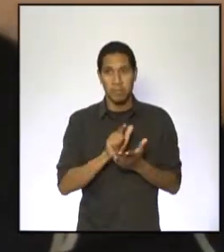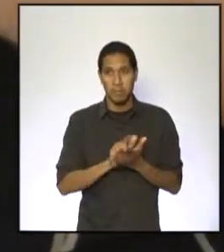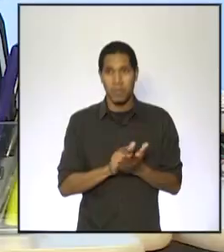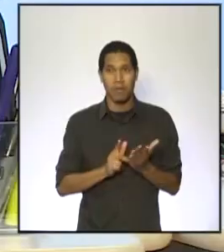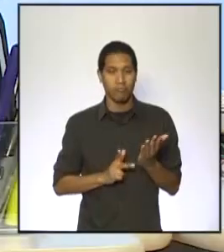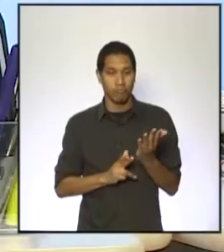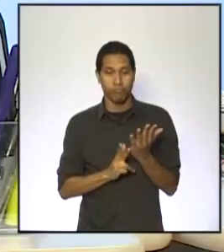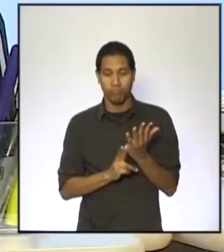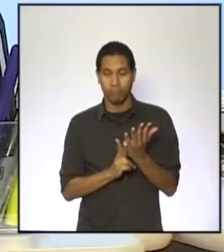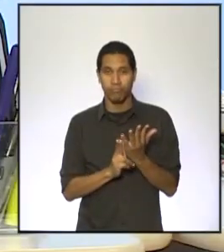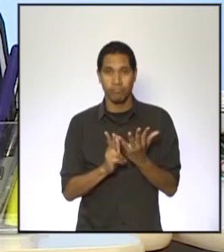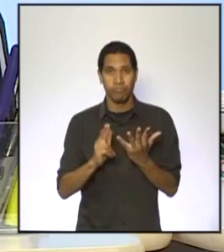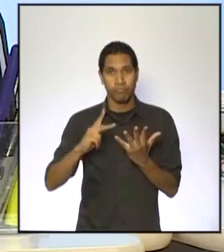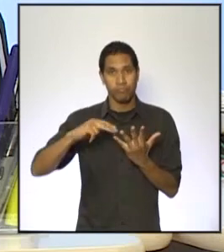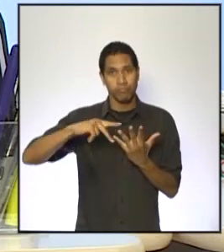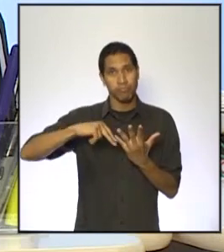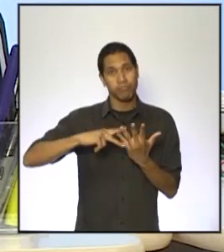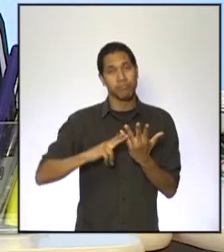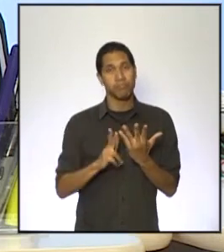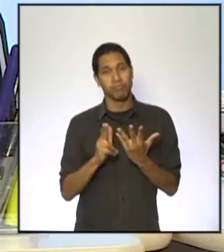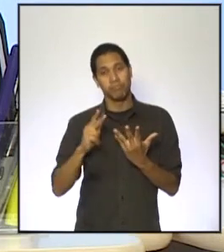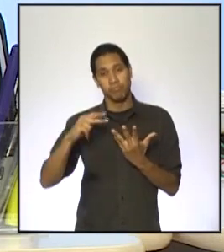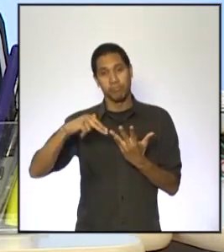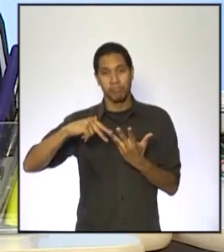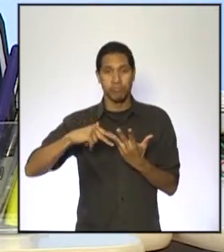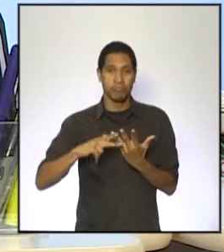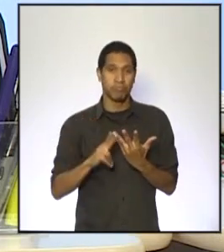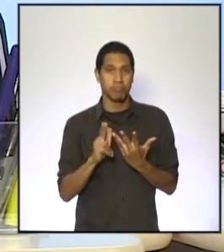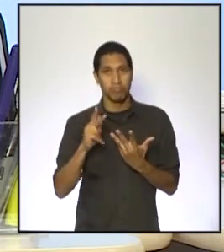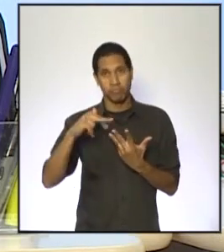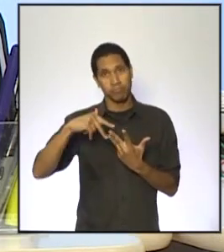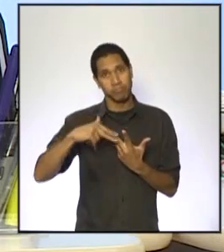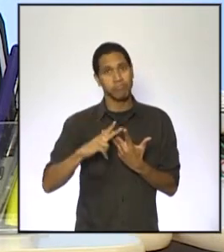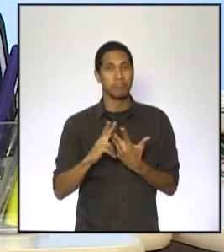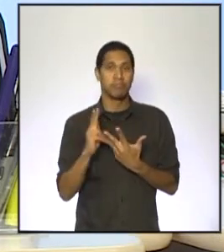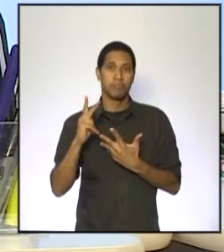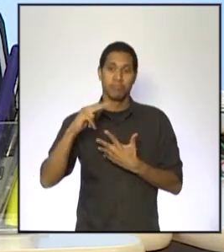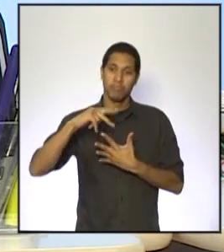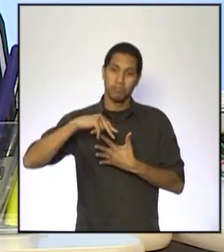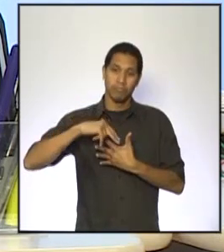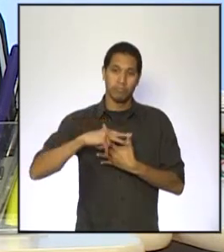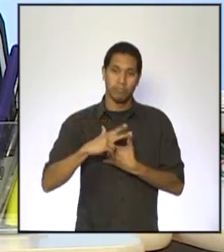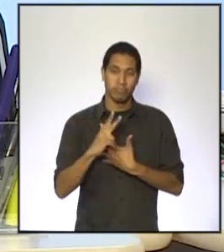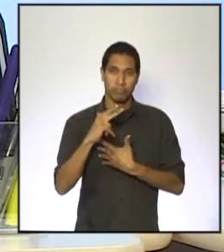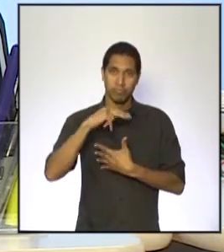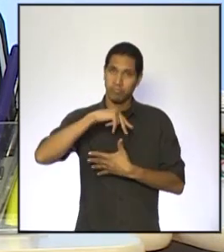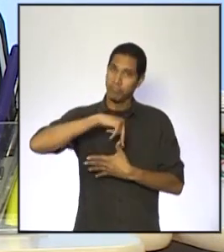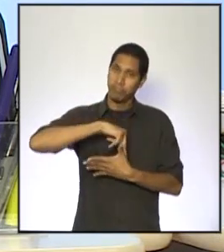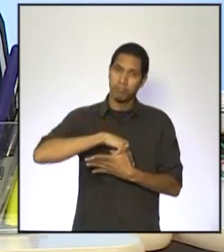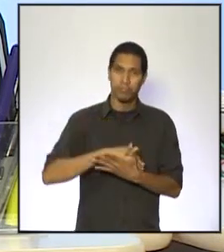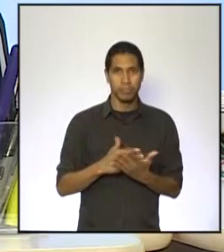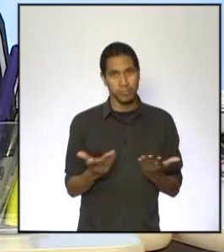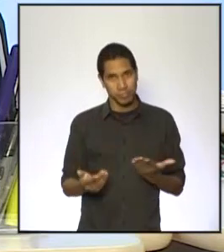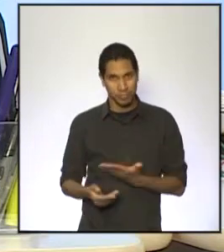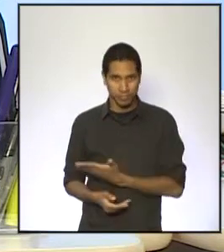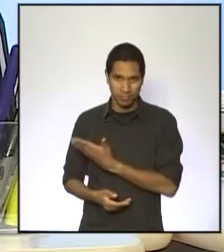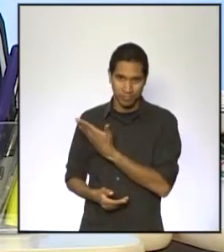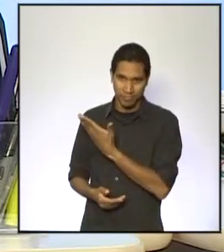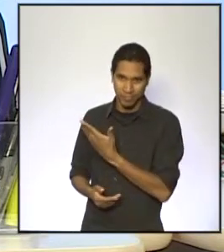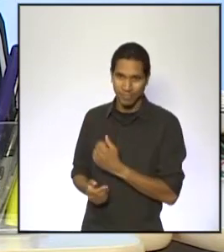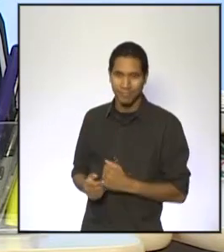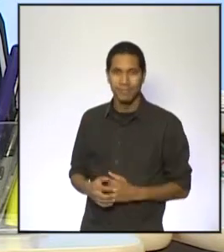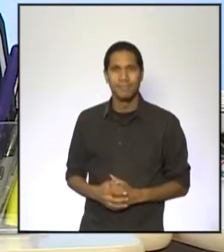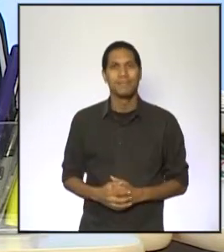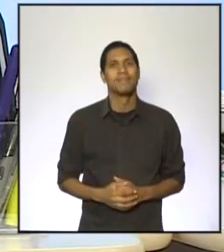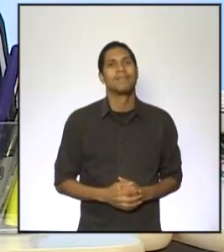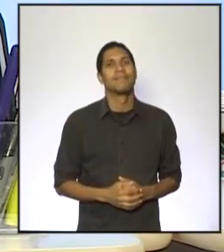eu comentei com vocês, esse aqui é um papelão um pouquinho mais duro. Mas não tem problema ser assim. Ele só